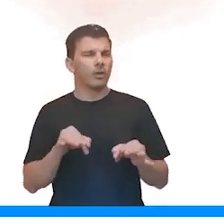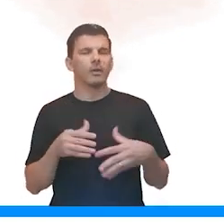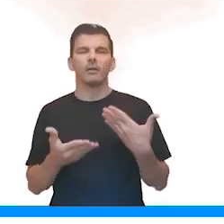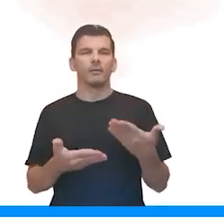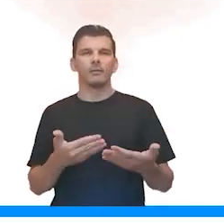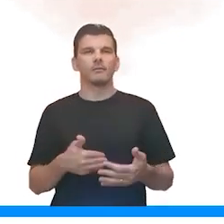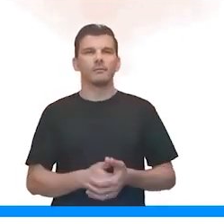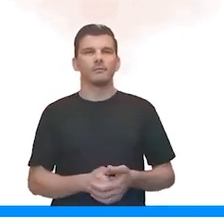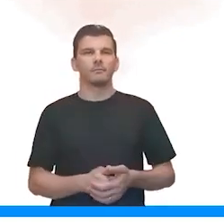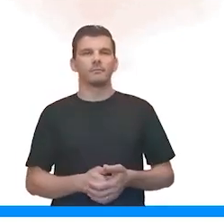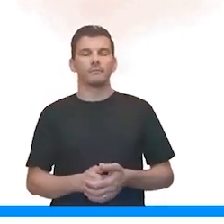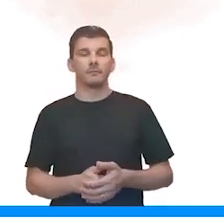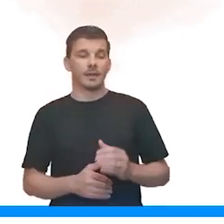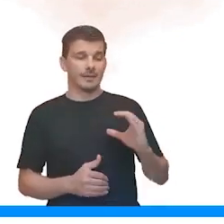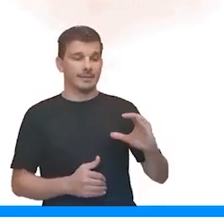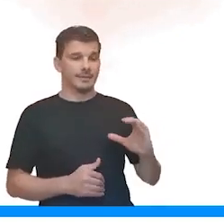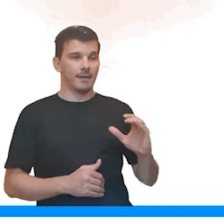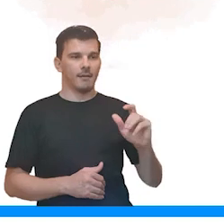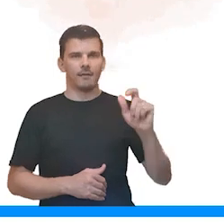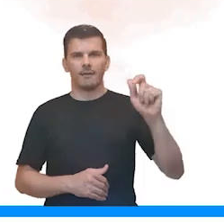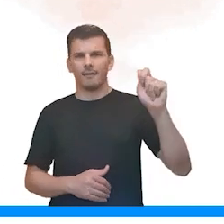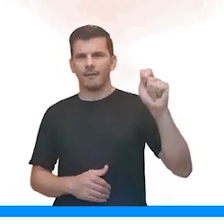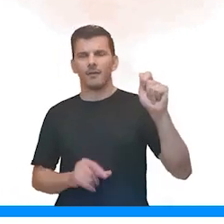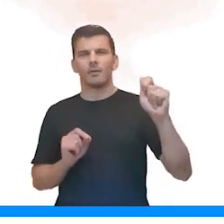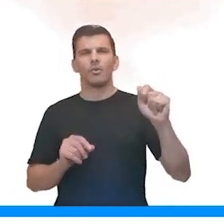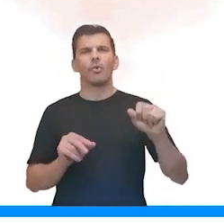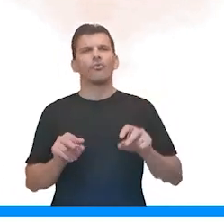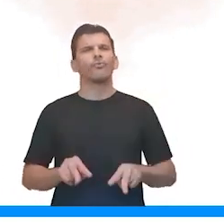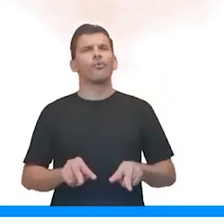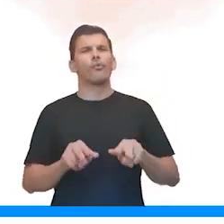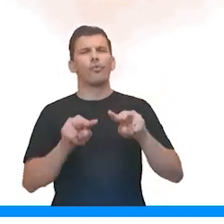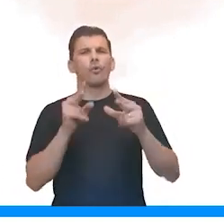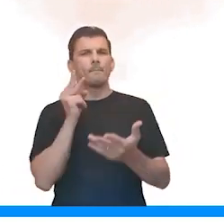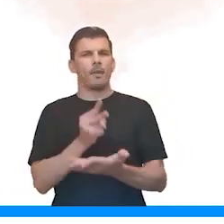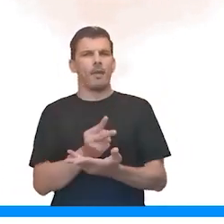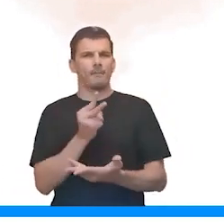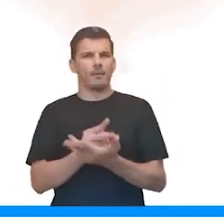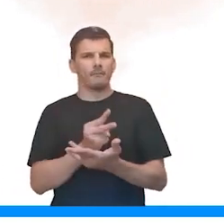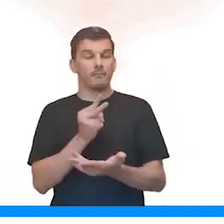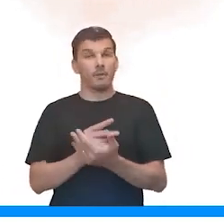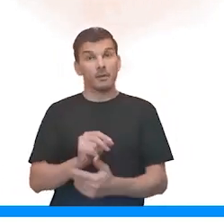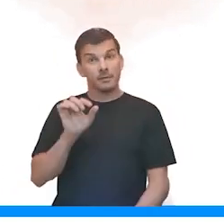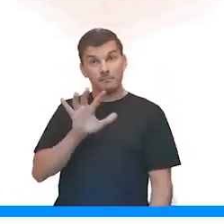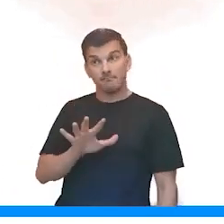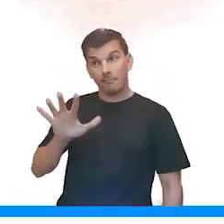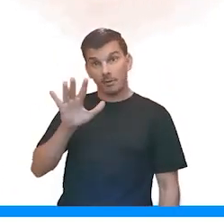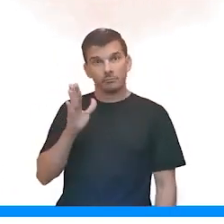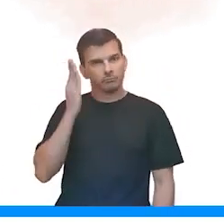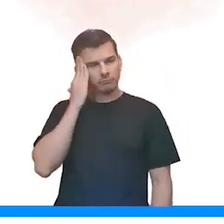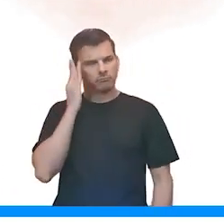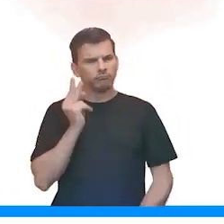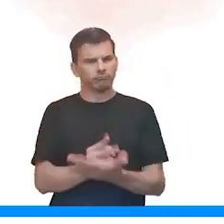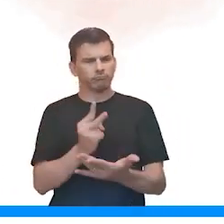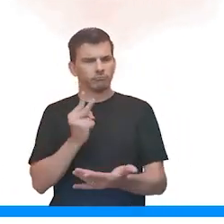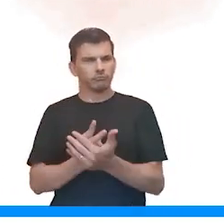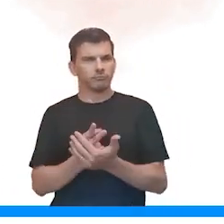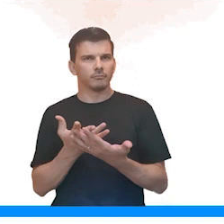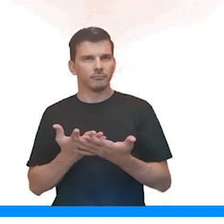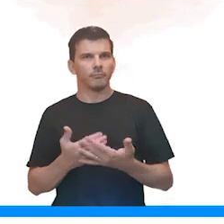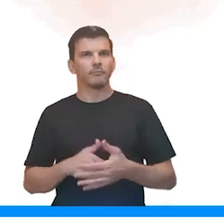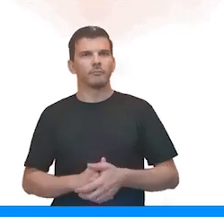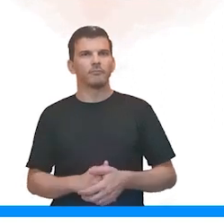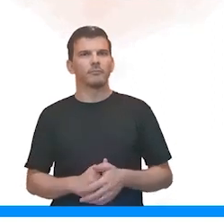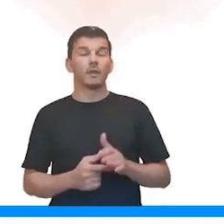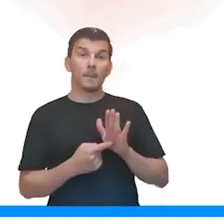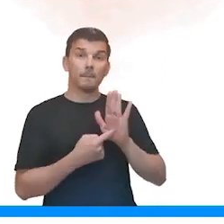Tá? E o último processo do C para o A é um processo em que o volume continua o mesmo. Vocês percebem isso? Olhando na imagem, ó, o